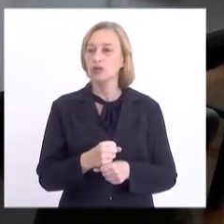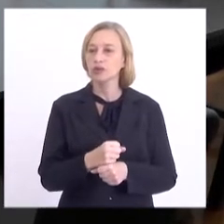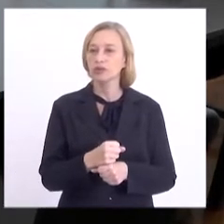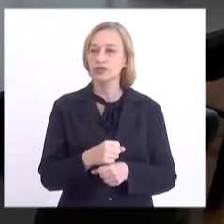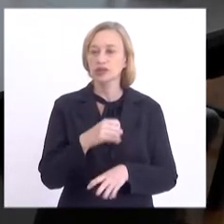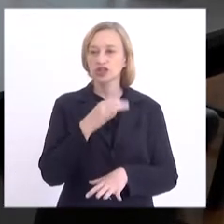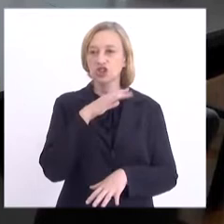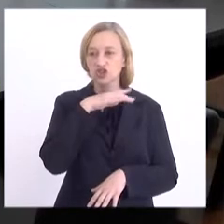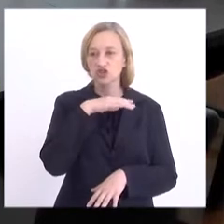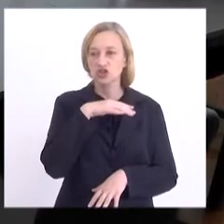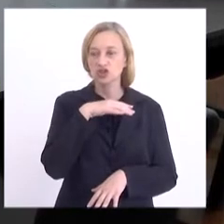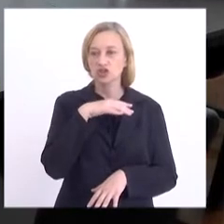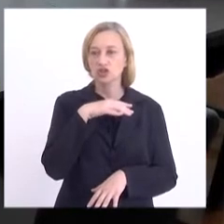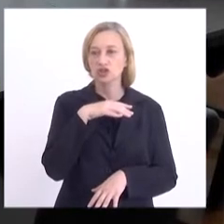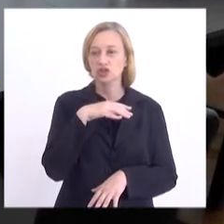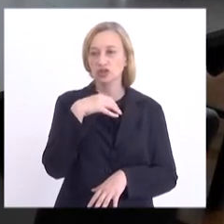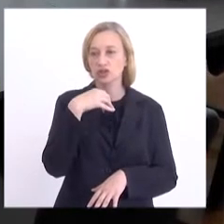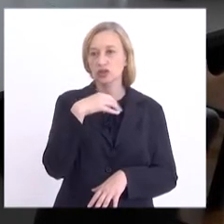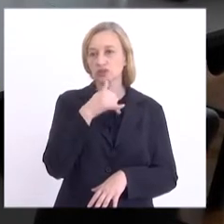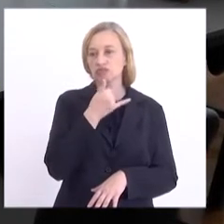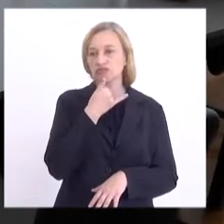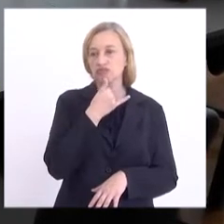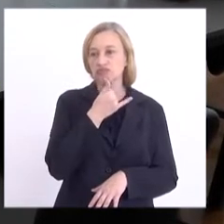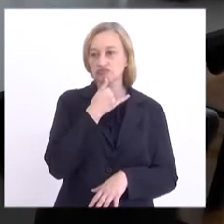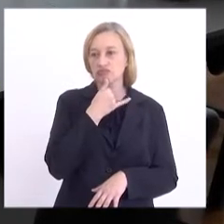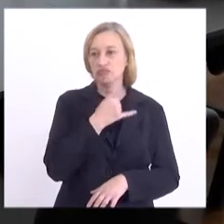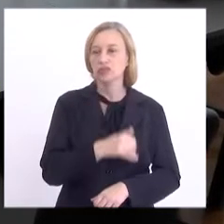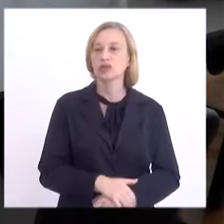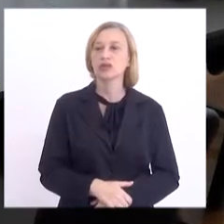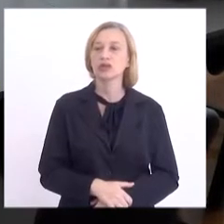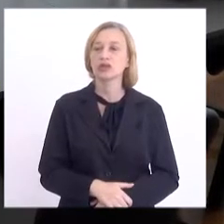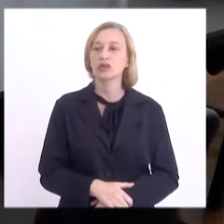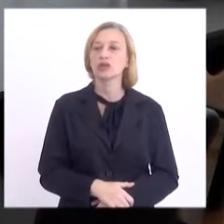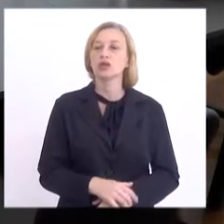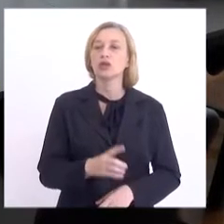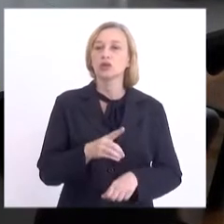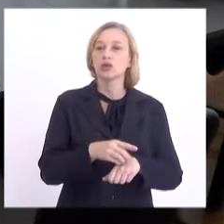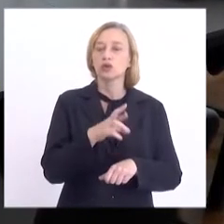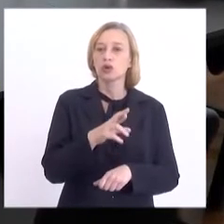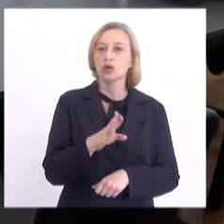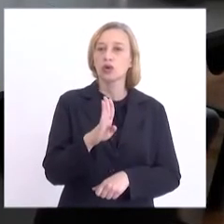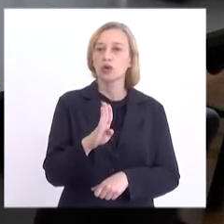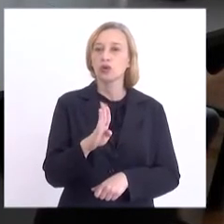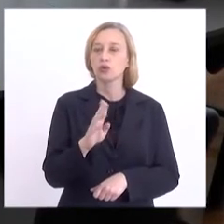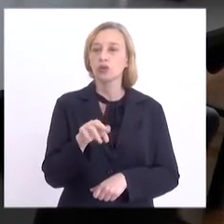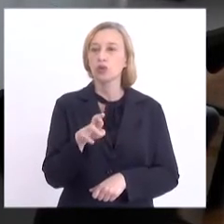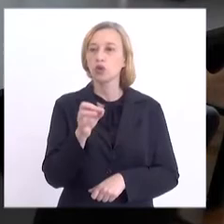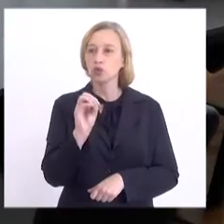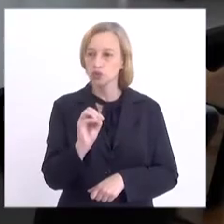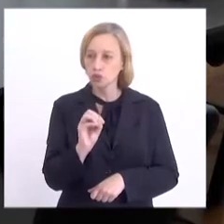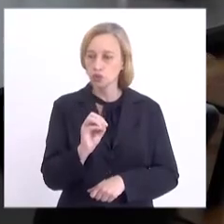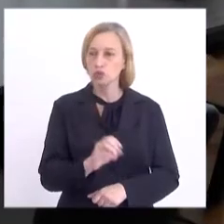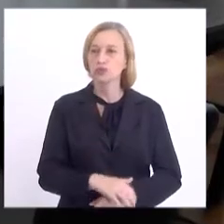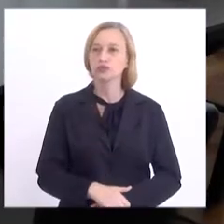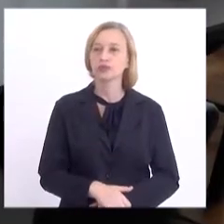tragédia da Região Serrana o doutor Bruno boquimpani